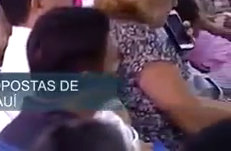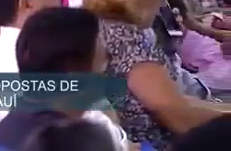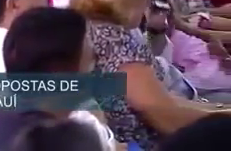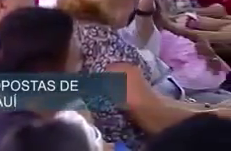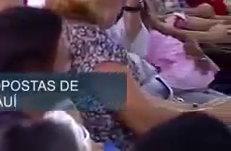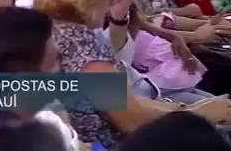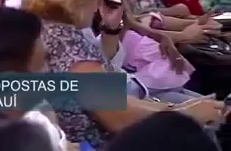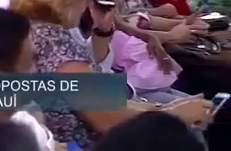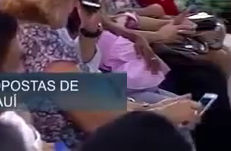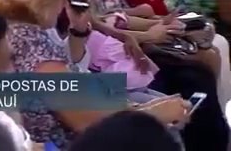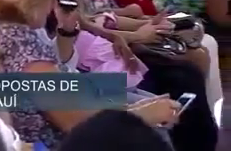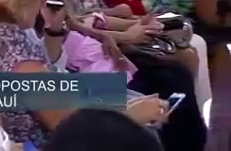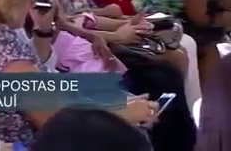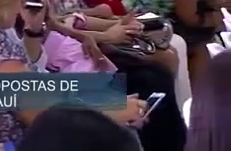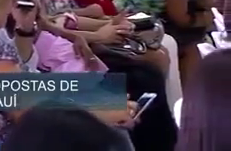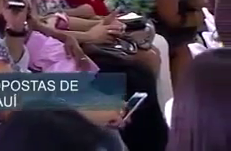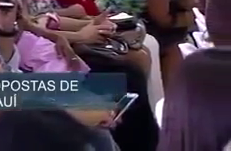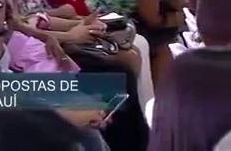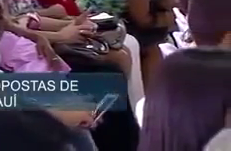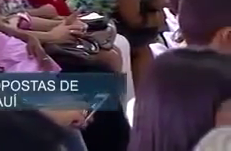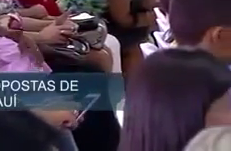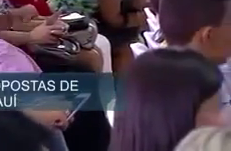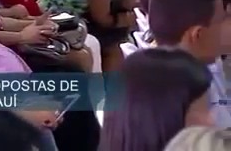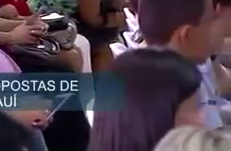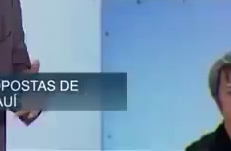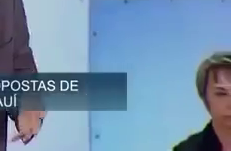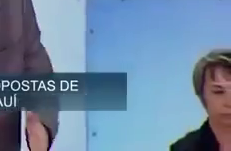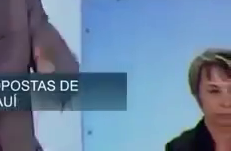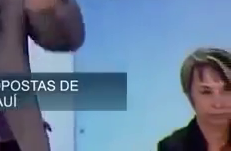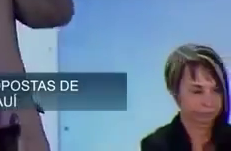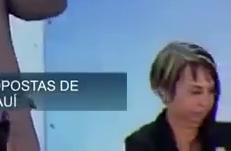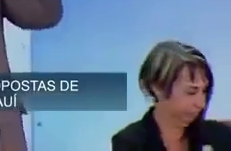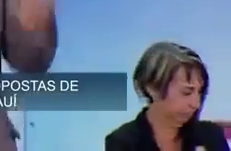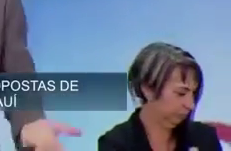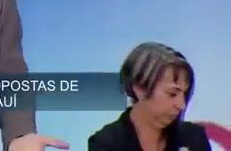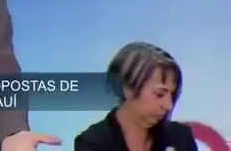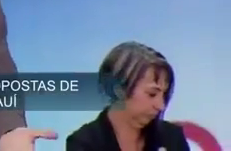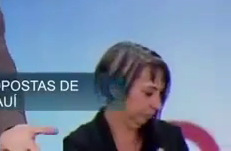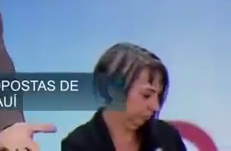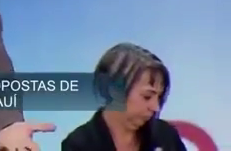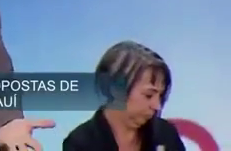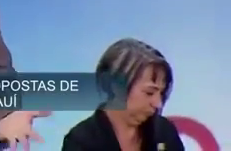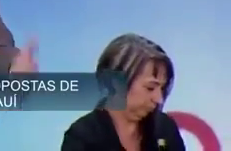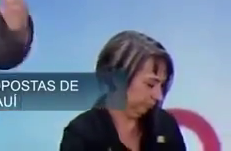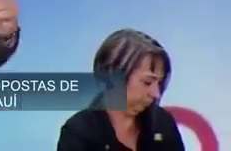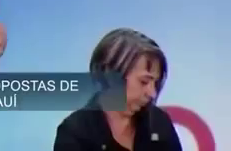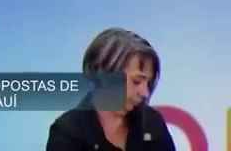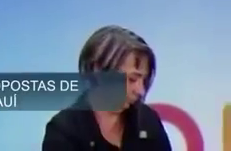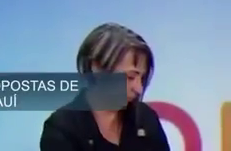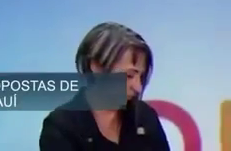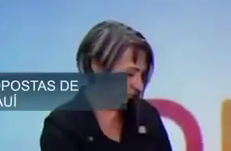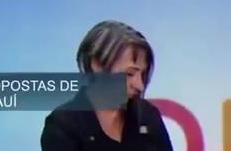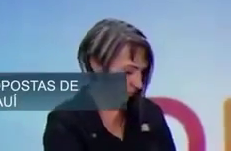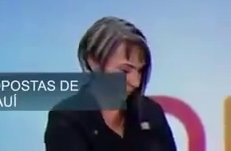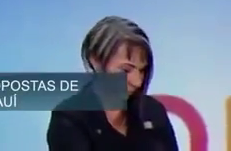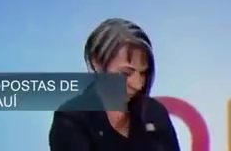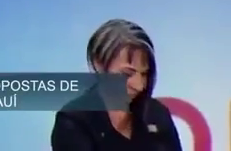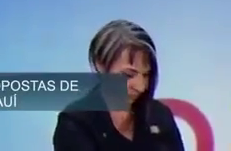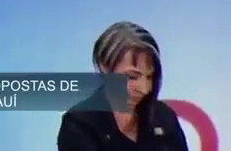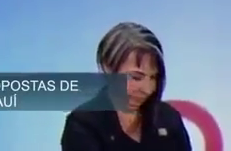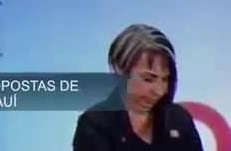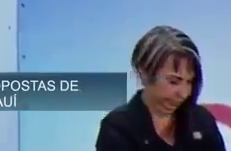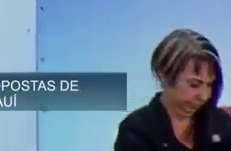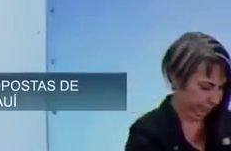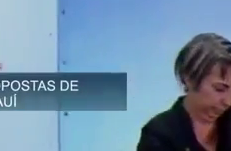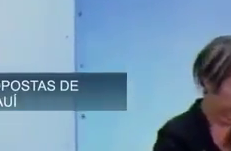de 300 leitos em cada região, em cada cidade, para cuidar de um problema que pode ter prevenção? Ou vai agir